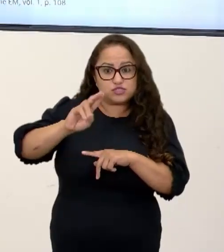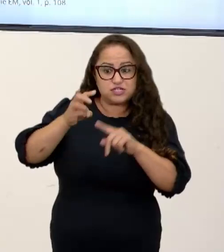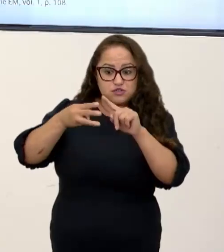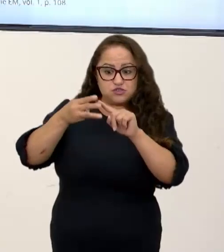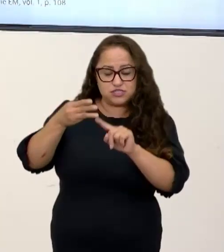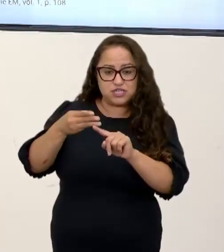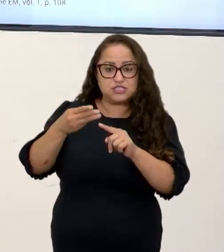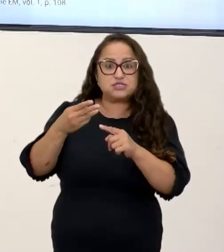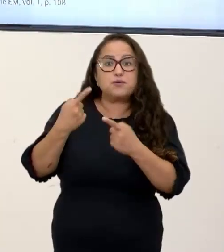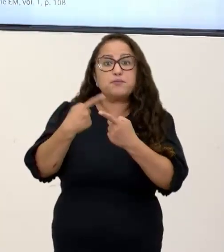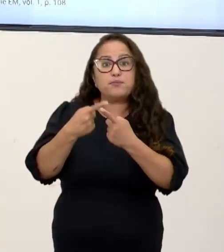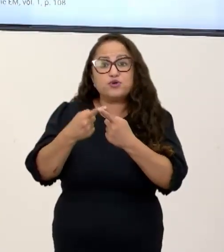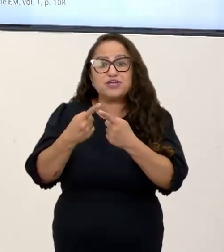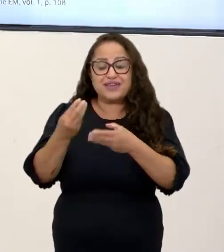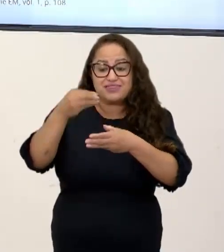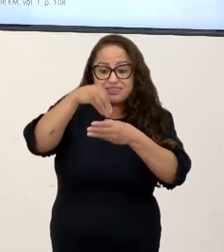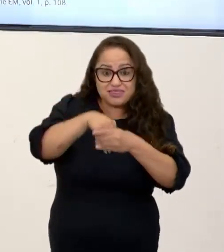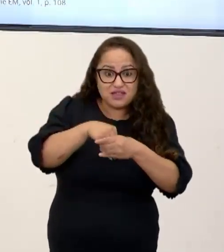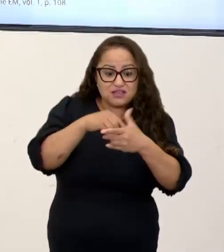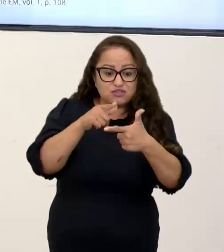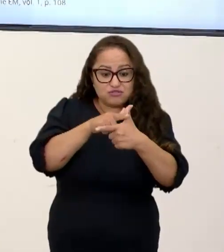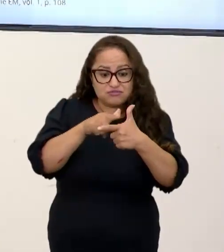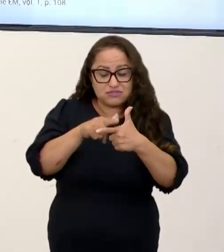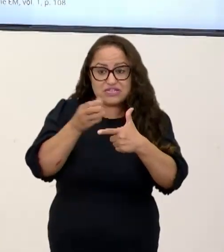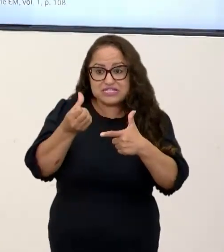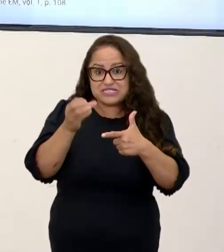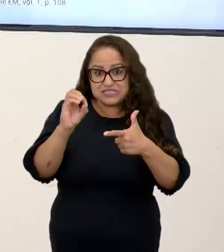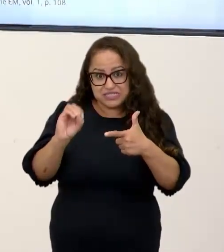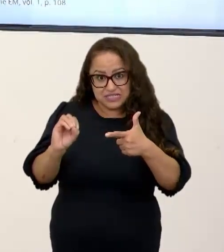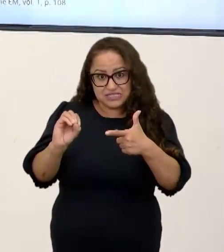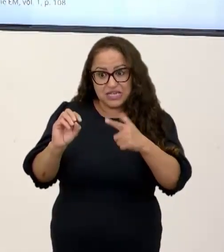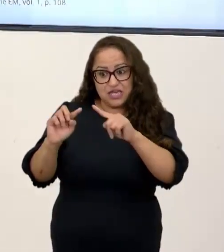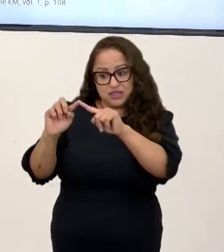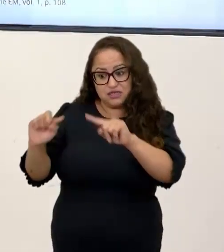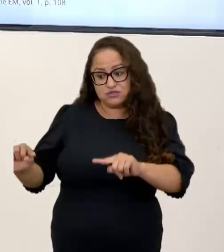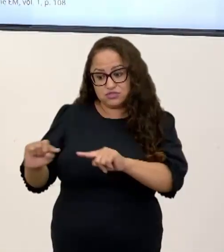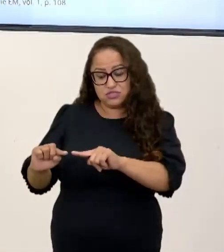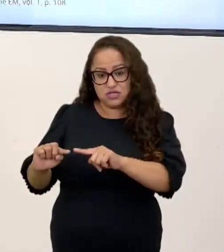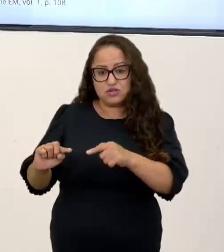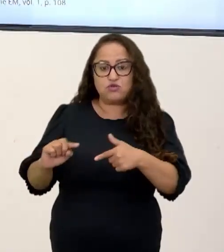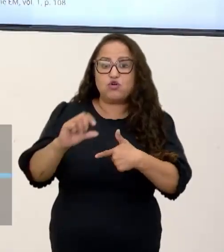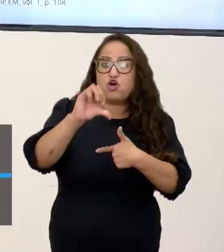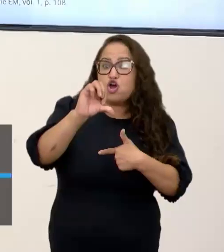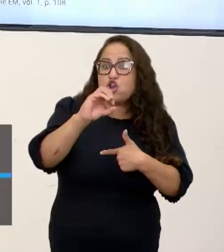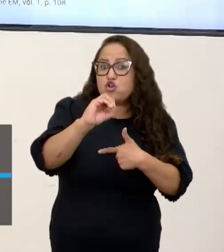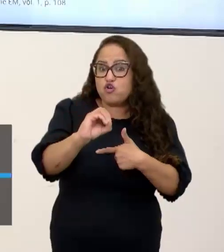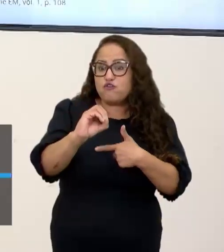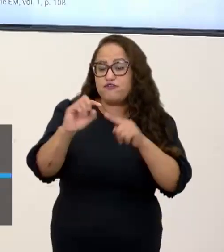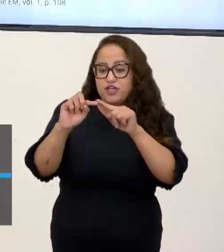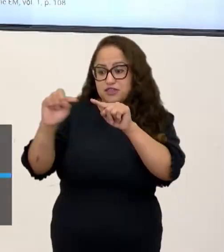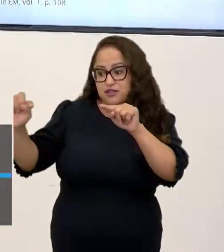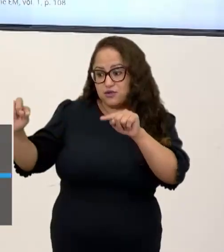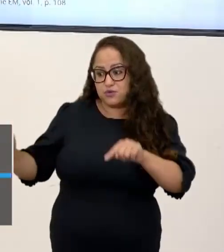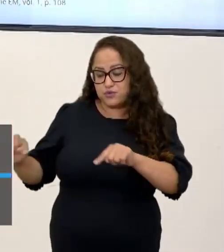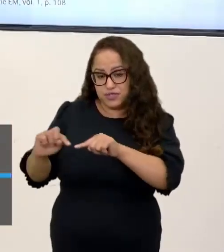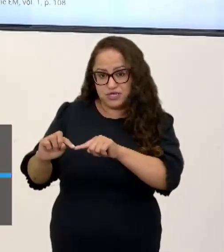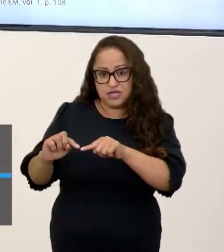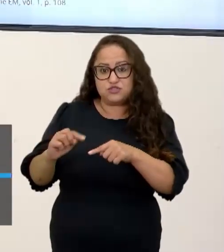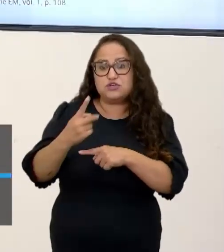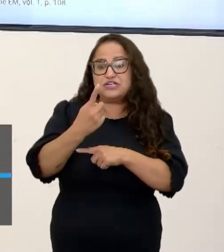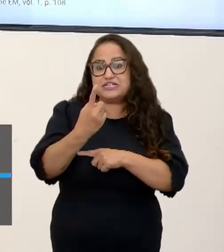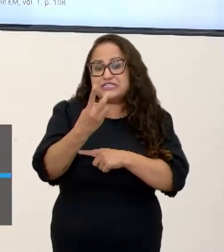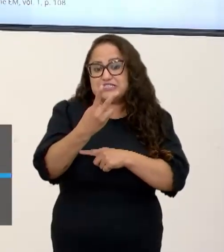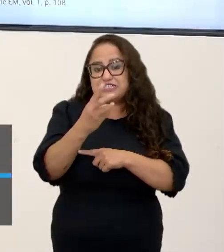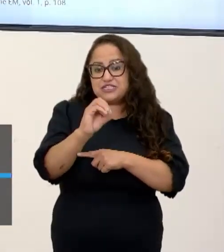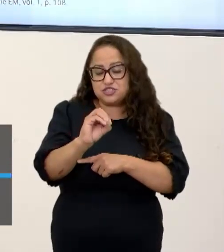o ângulo interno desses três, que é 60 graus no caso do triângulo, 90 no caso do quadrado e 120